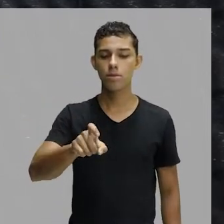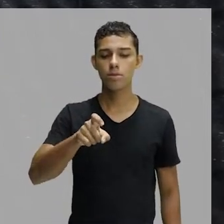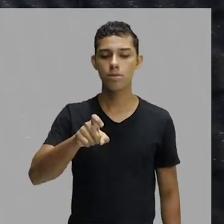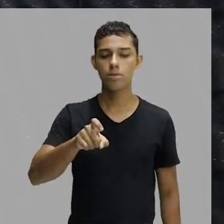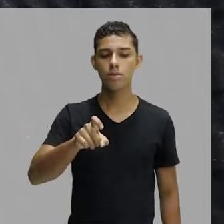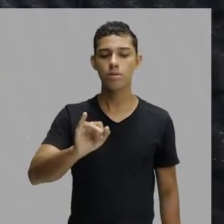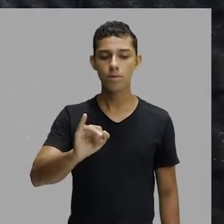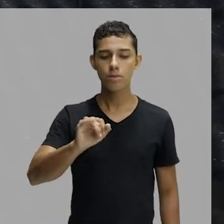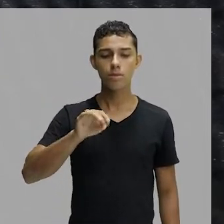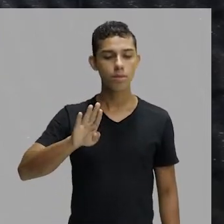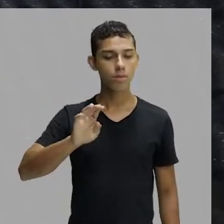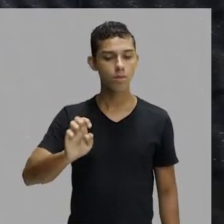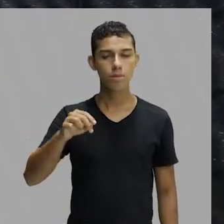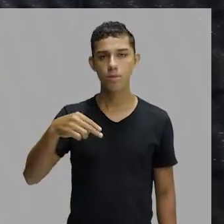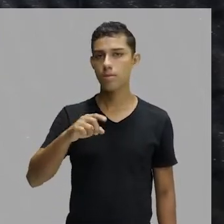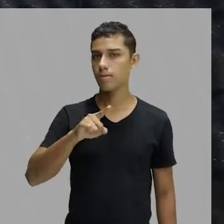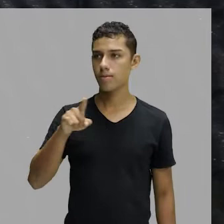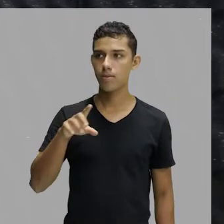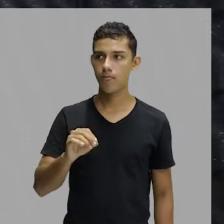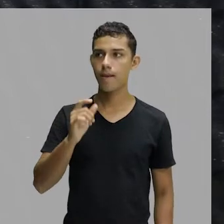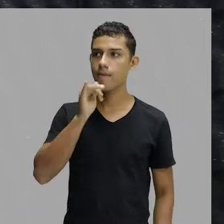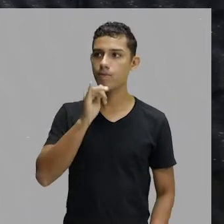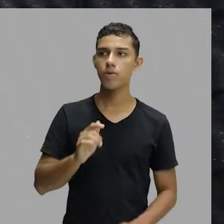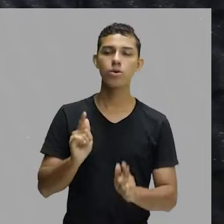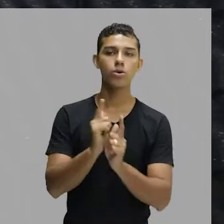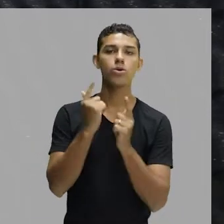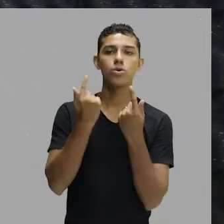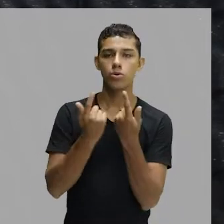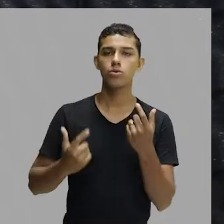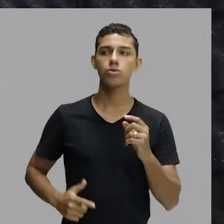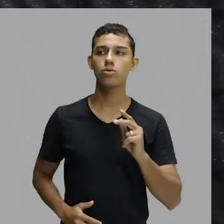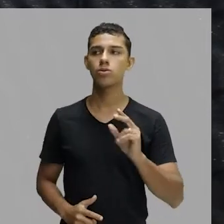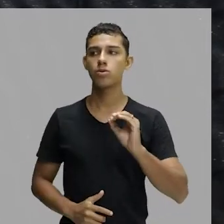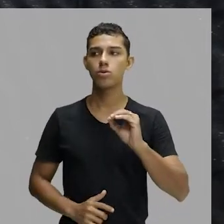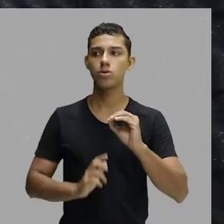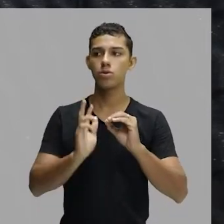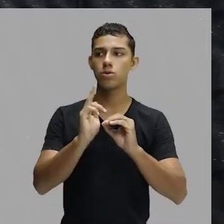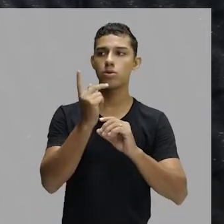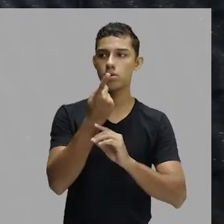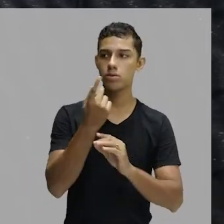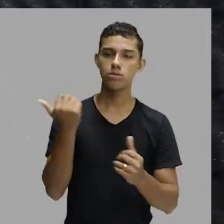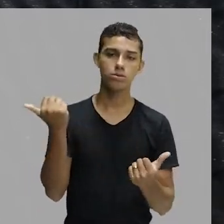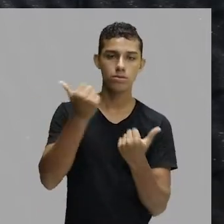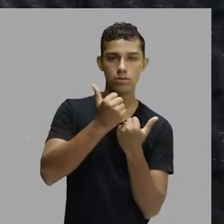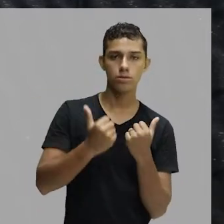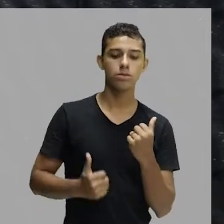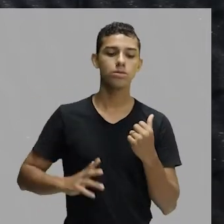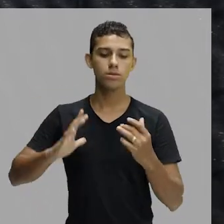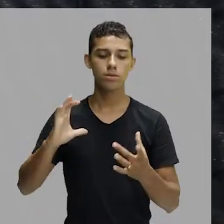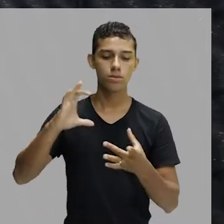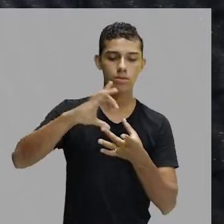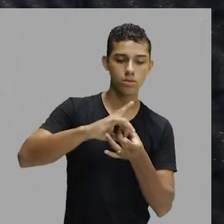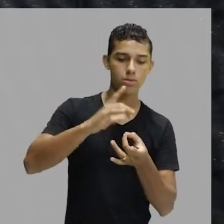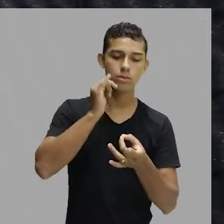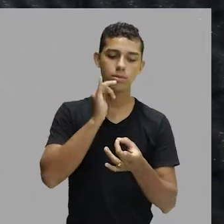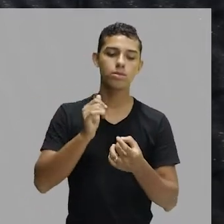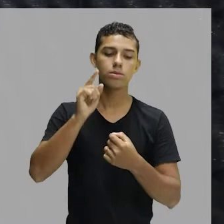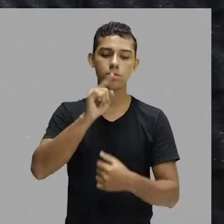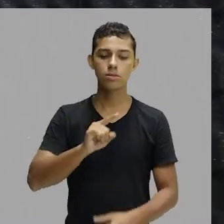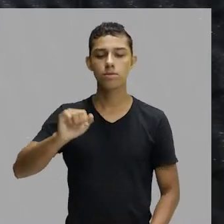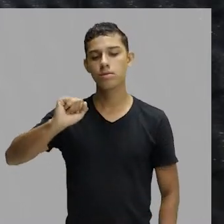hidroxibenzeno é o grupo OH mais o anel aromático, mais o anel benzênico,